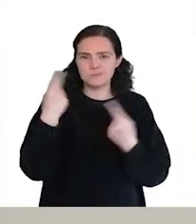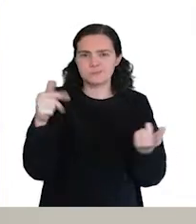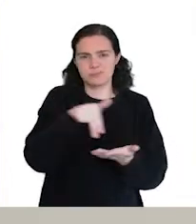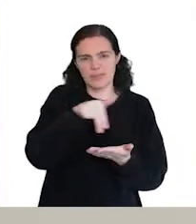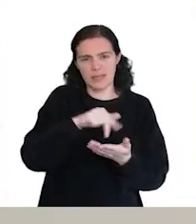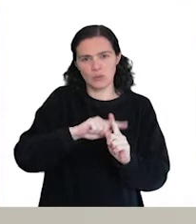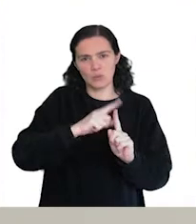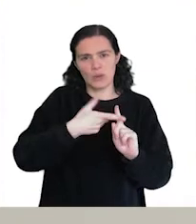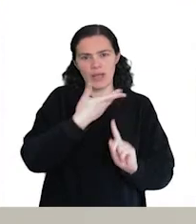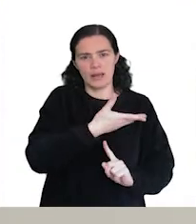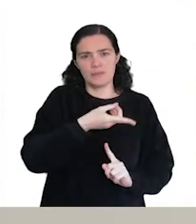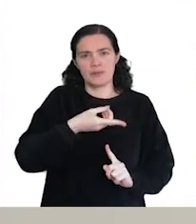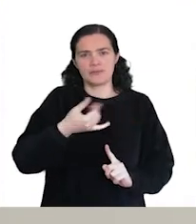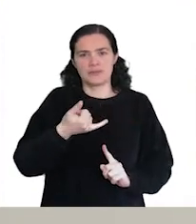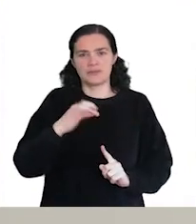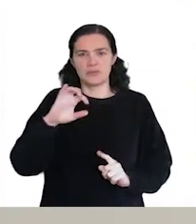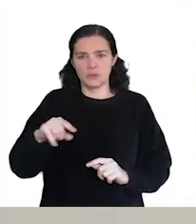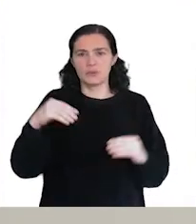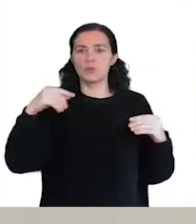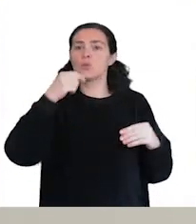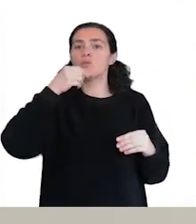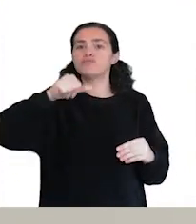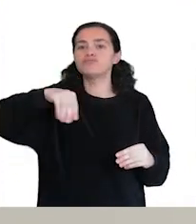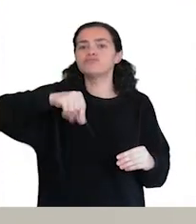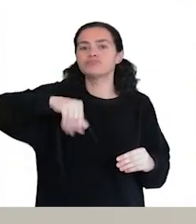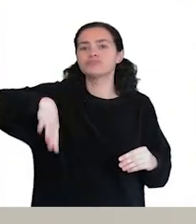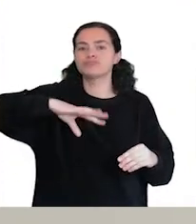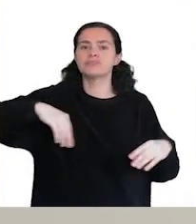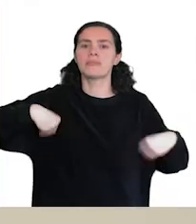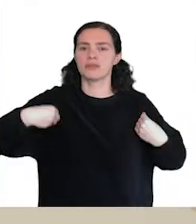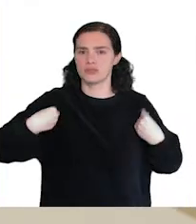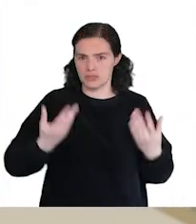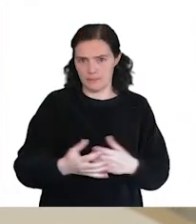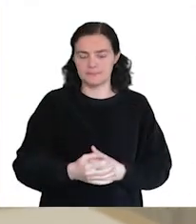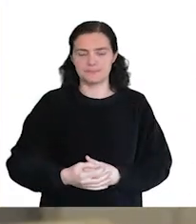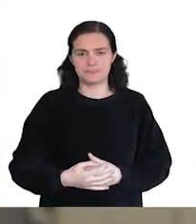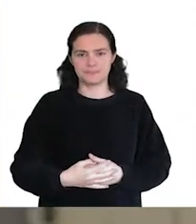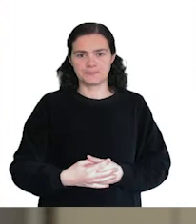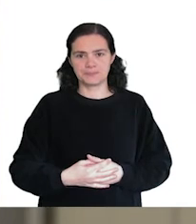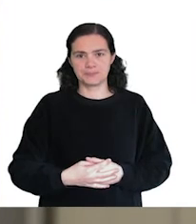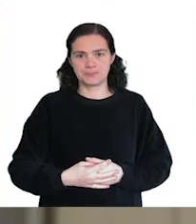números apresentado em 1928 no Palácio de Cristal.